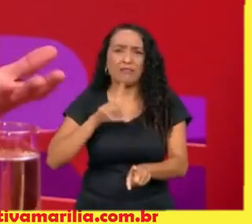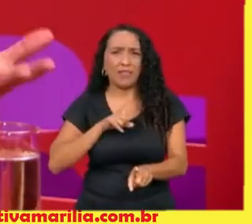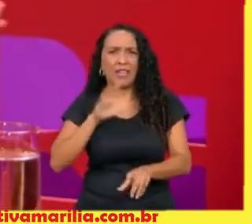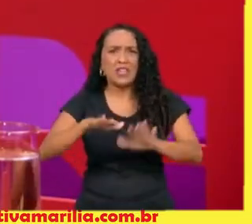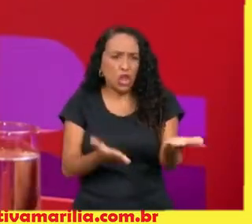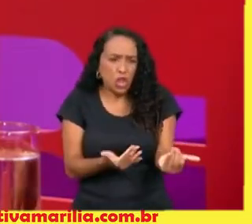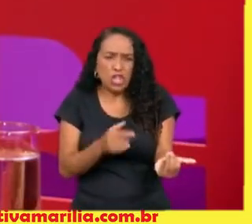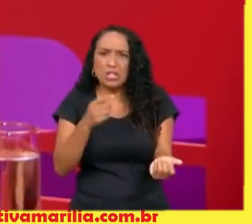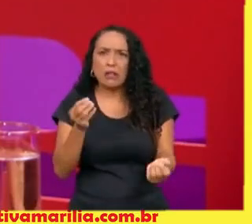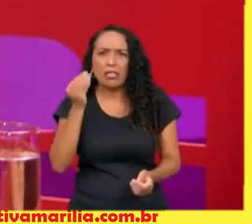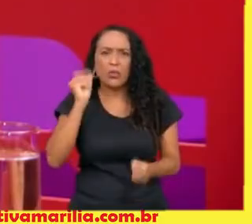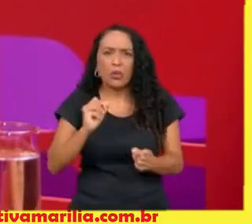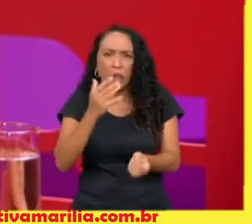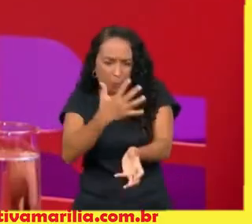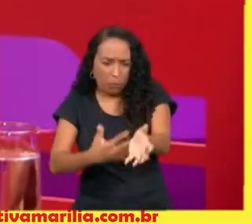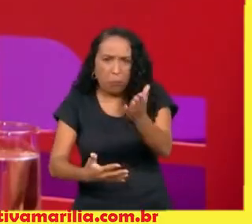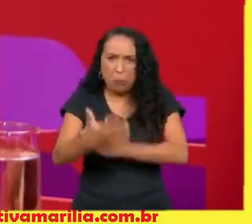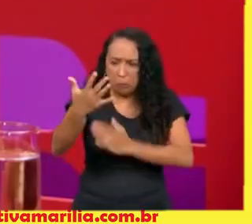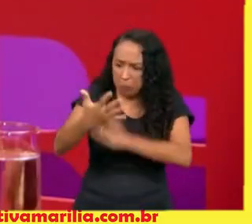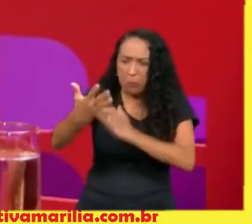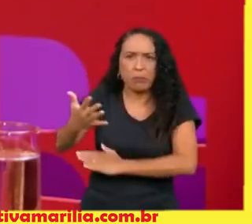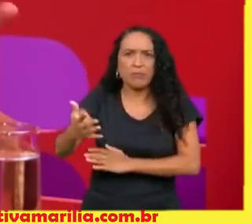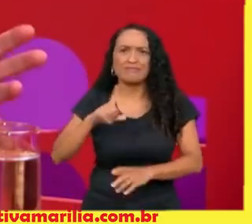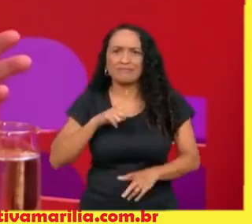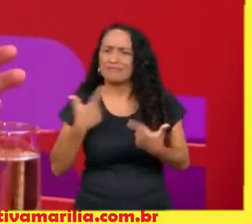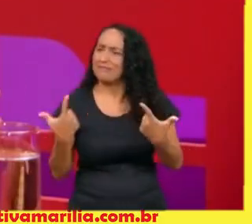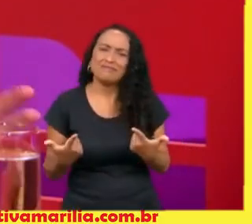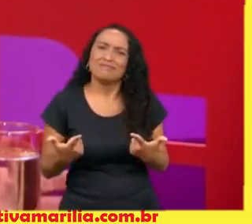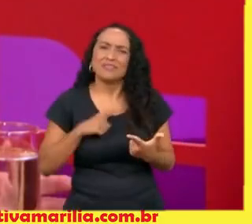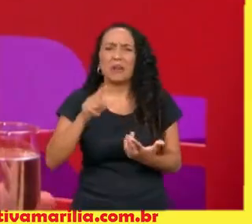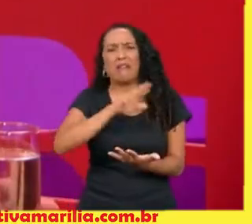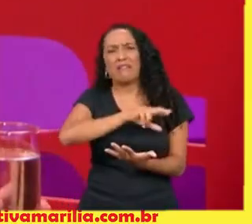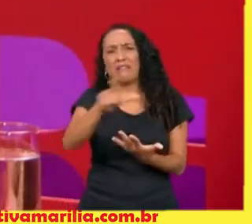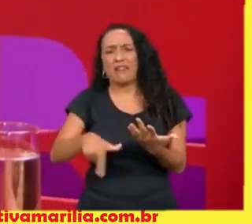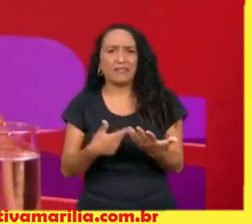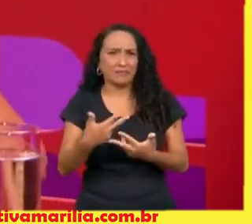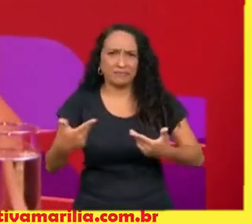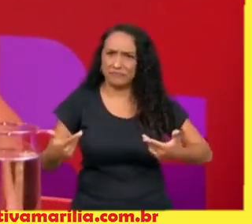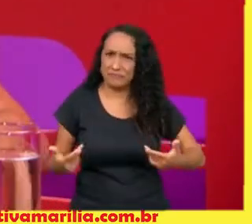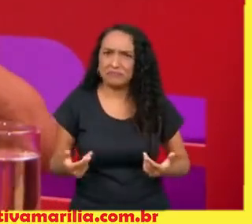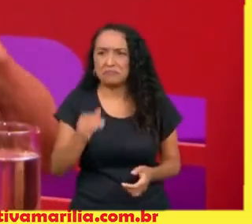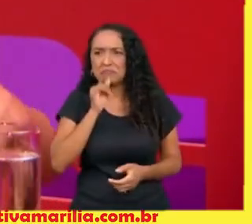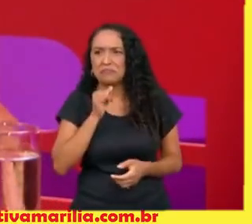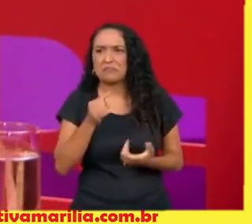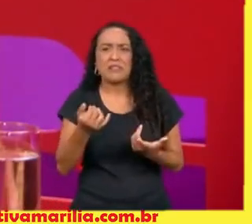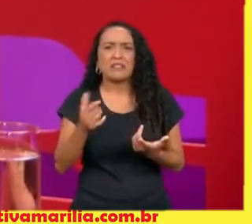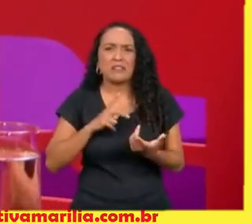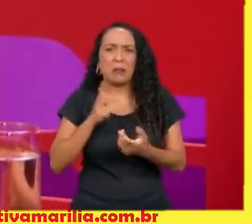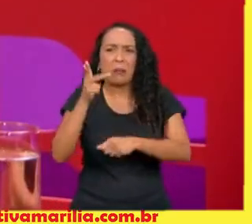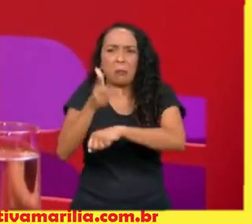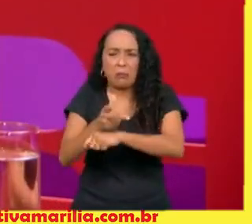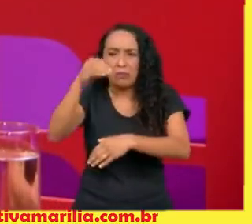os pulsos porque a turma inteira da classe dela resolveu botar uma cena vergonhosa nas redes sociais, sei lá, ela fazendo xixi, alguém filmou.